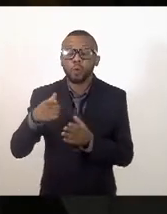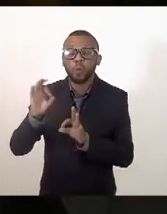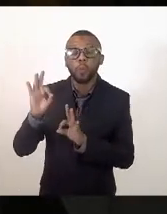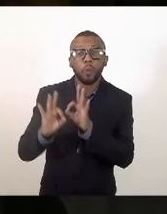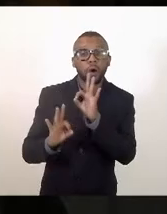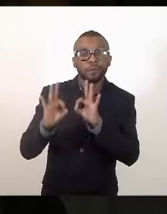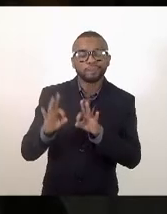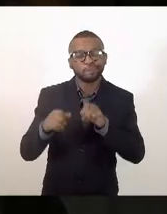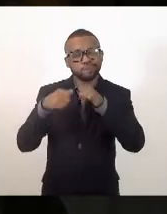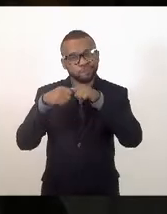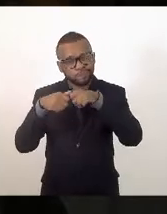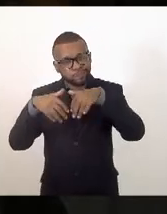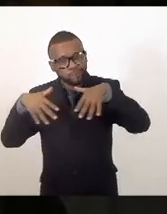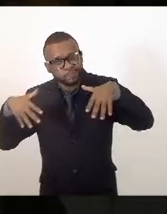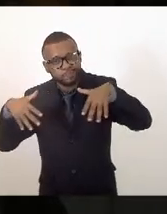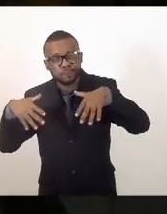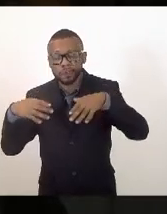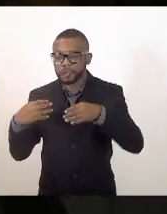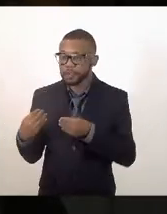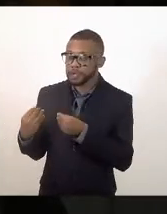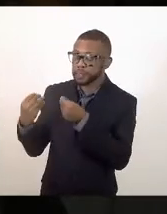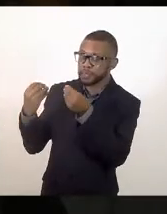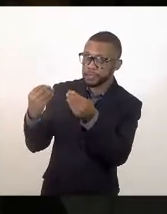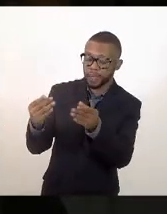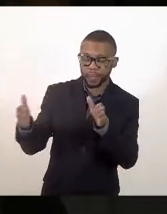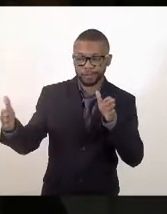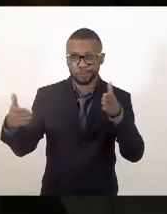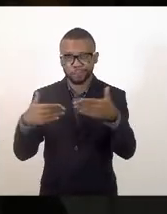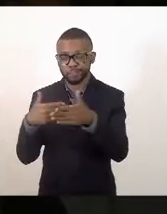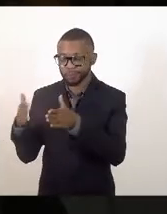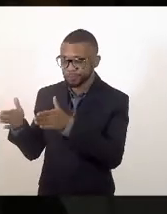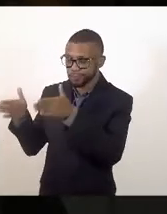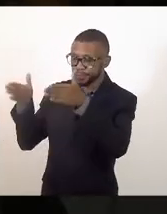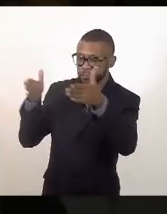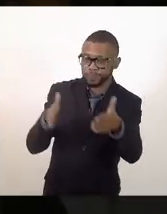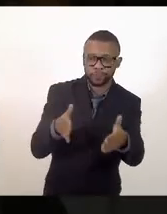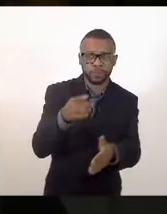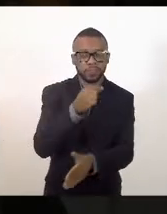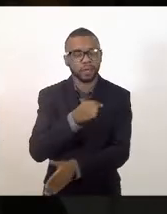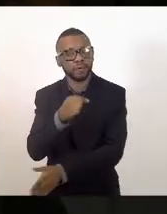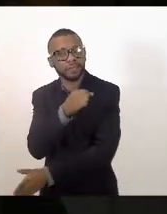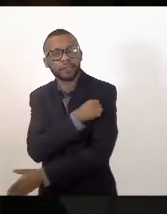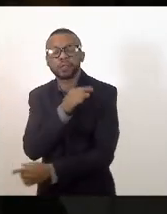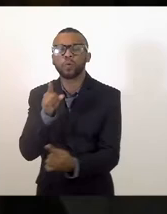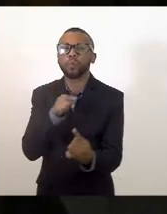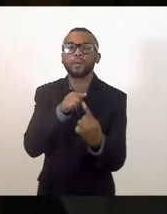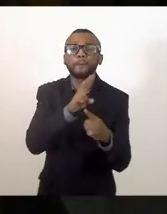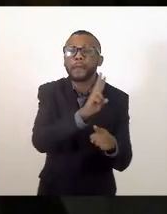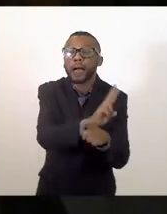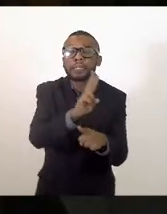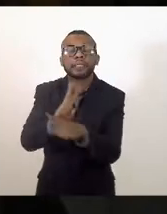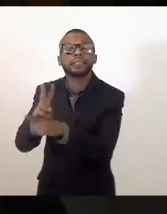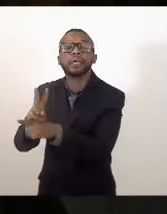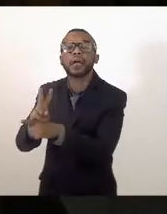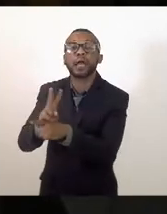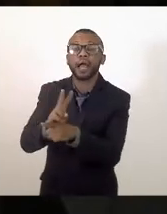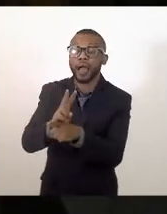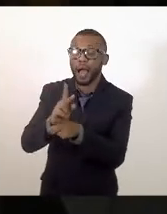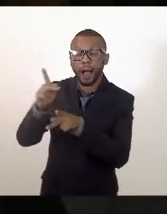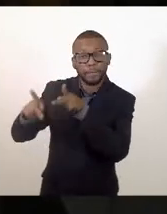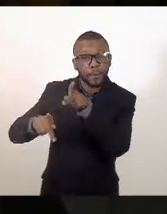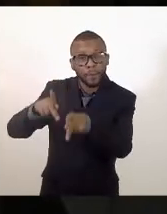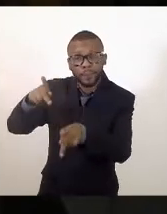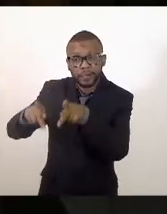sistematização de entrega das vacinas para atender o conjunto da